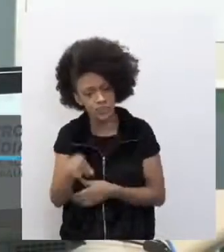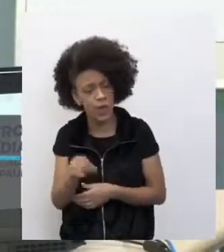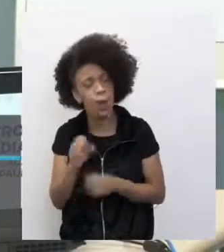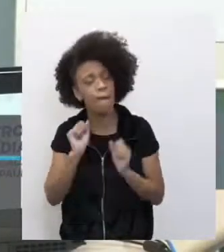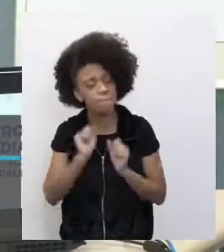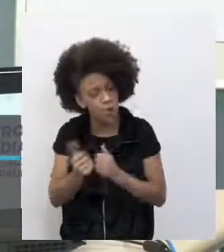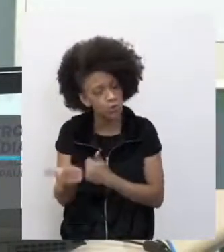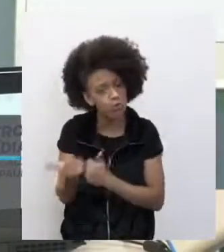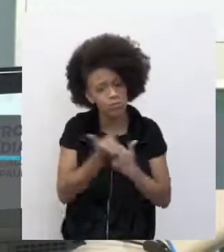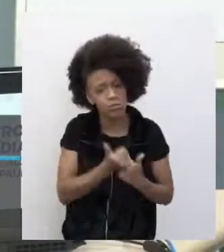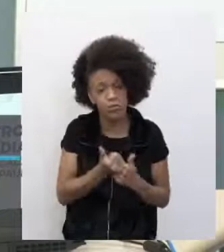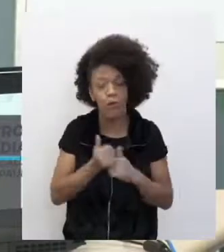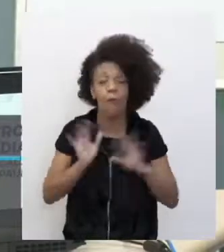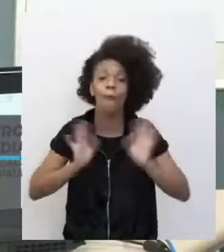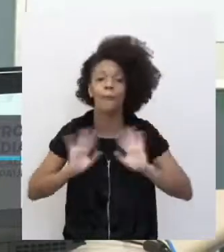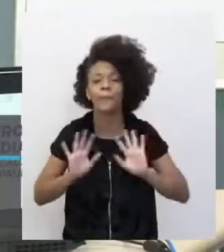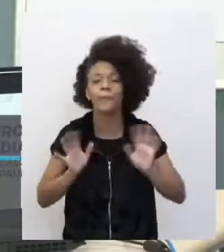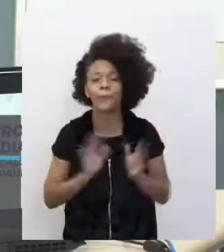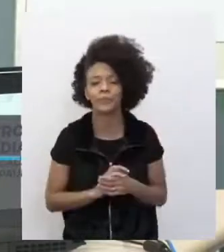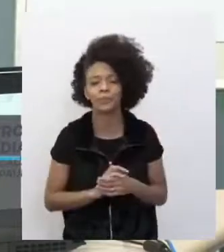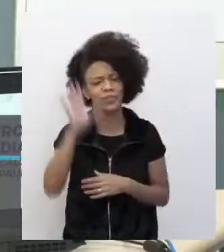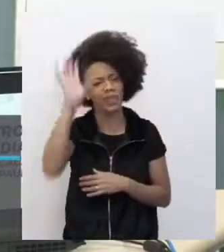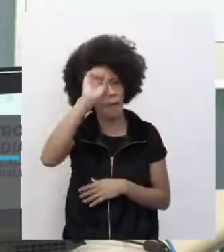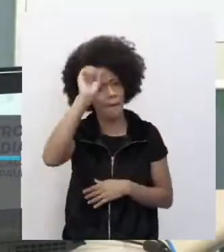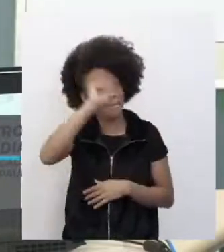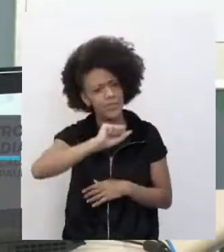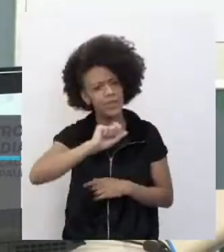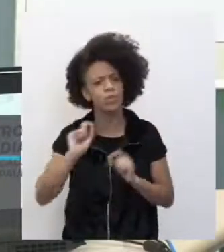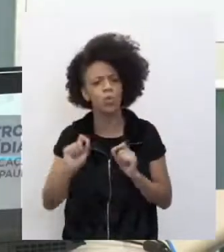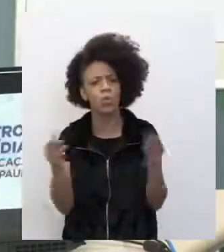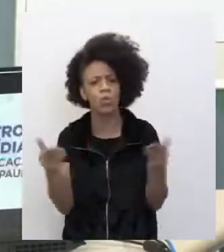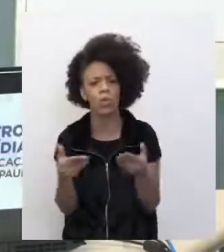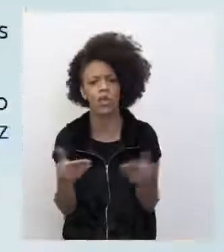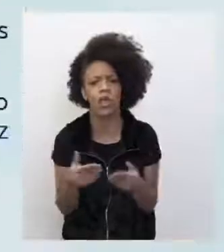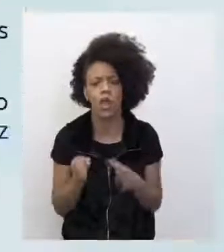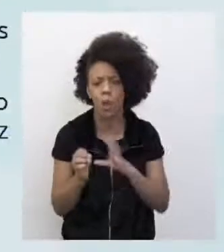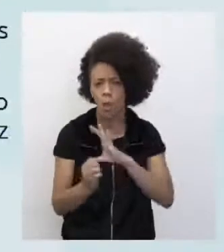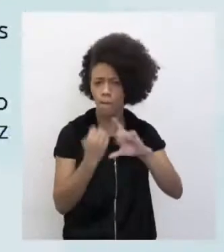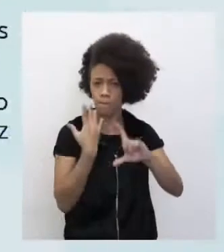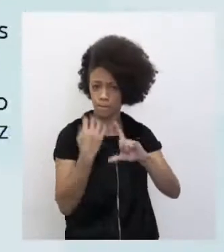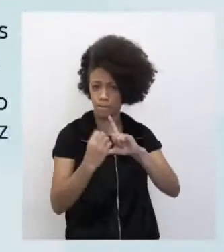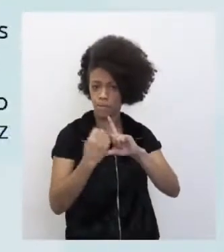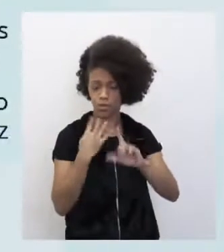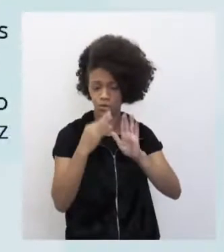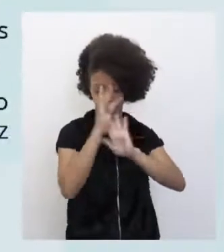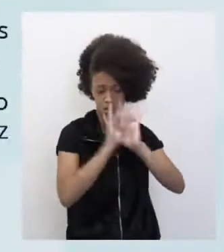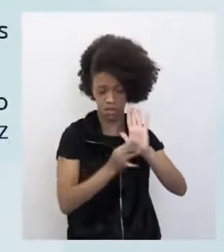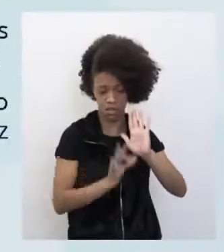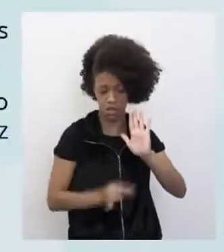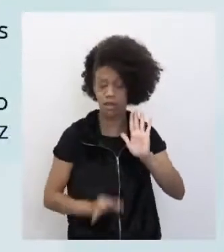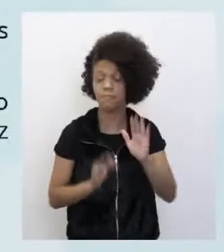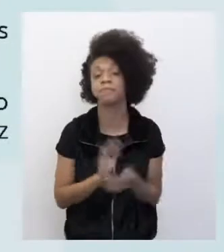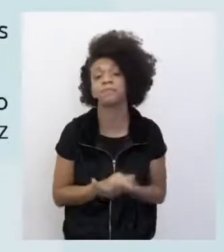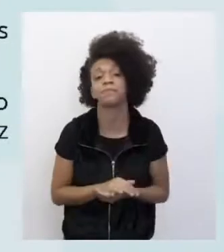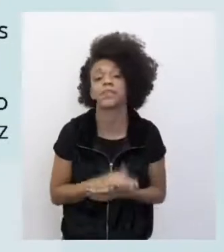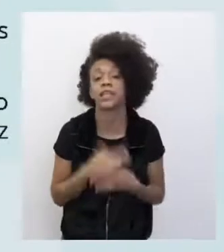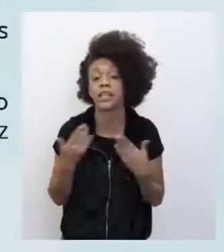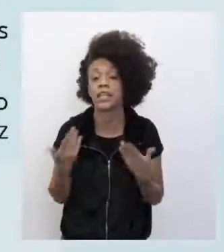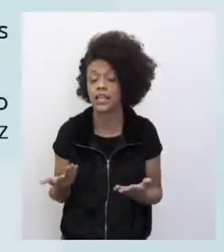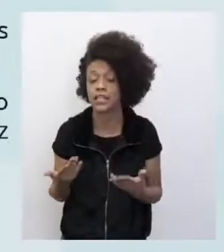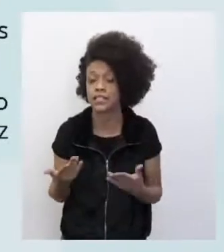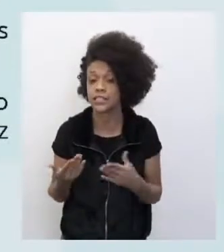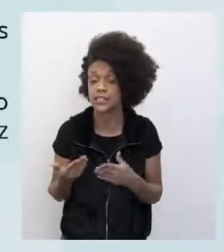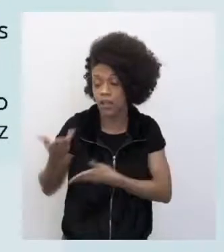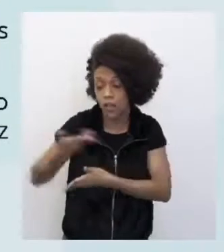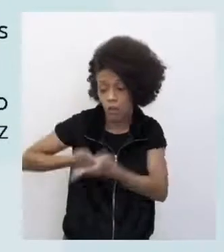adjetivo, não é? Galera, olha, aprendemos hoje que um blogueiro escreve seus famosos textões nas redes sociais e que eles